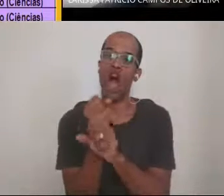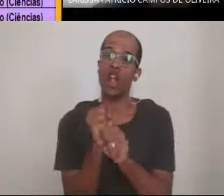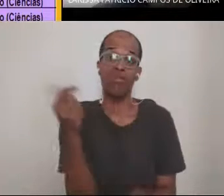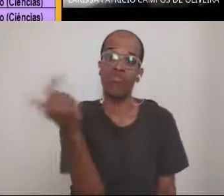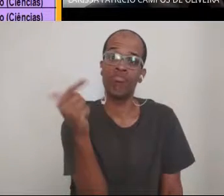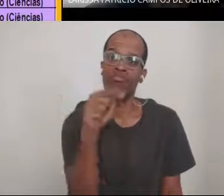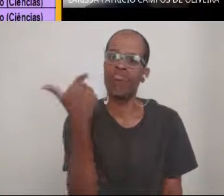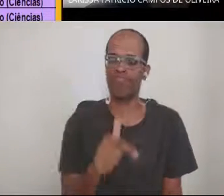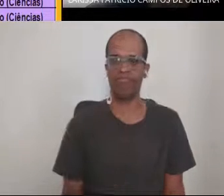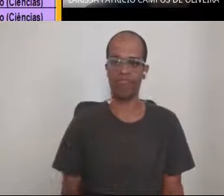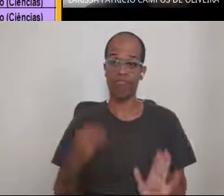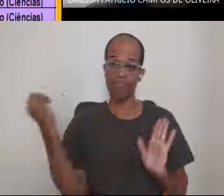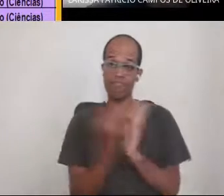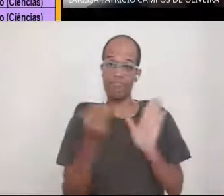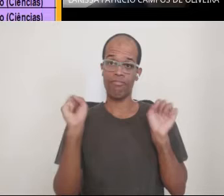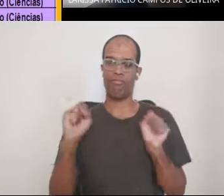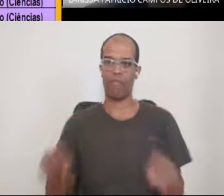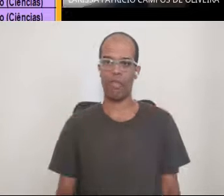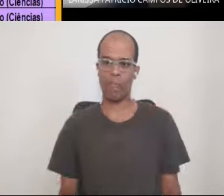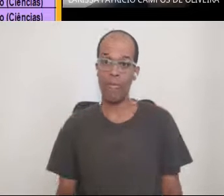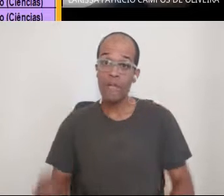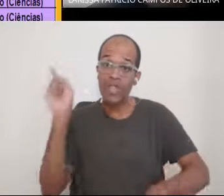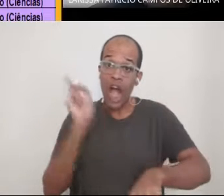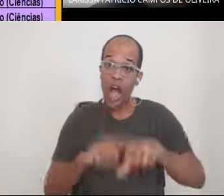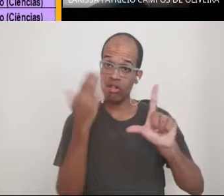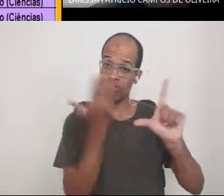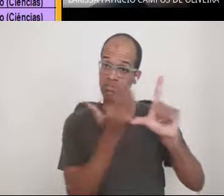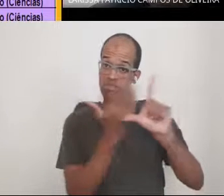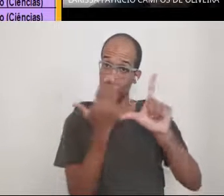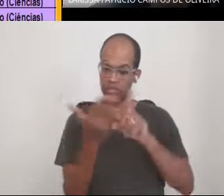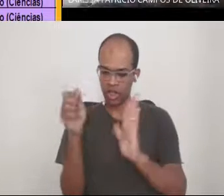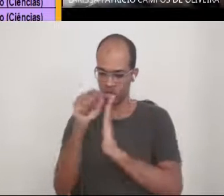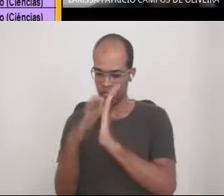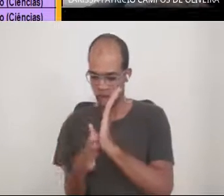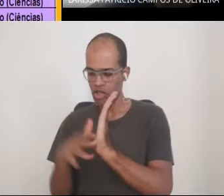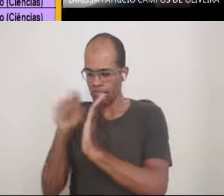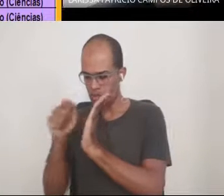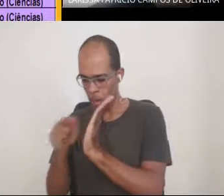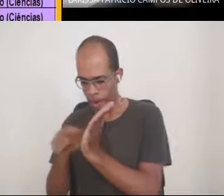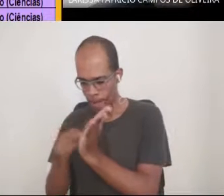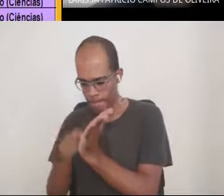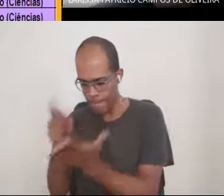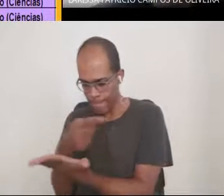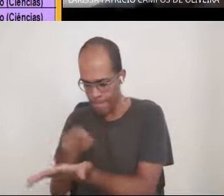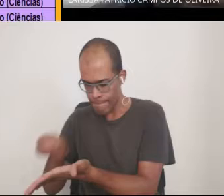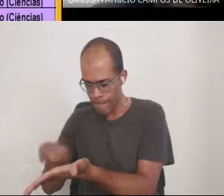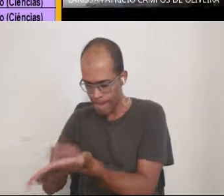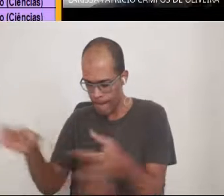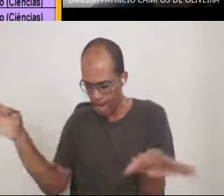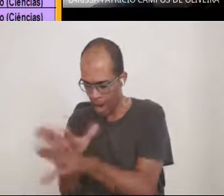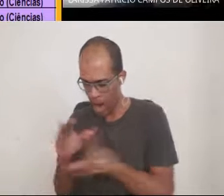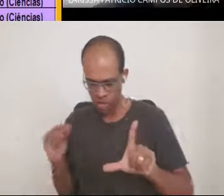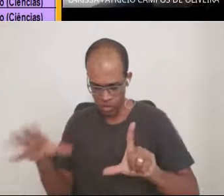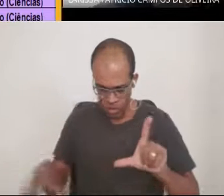Quando vocês forem entregar as atividades dos professores, tem que colocar o anexo, tá bom? A gente fez até, né, aqui o Dia da Família na escola,